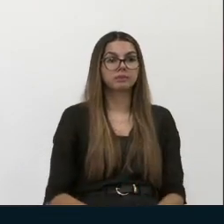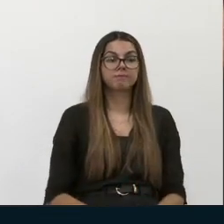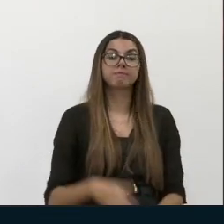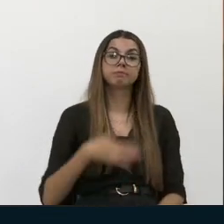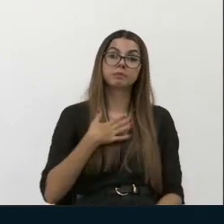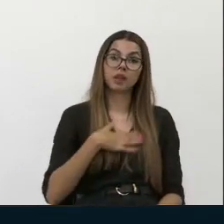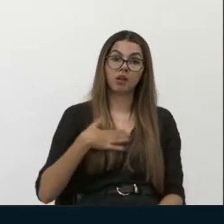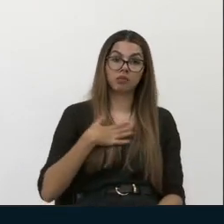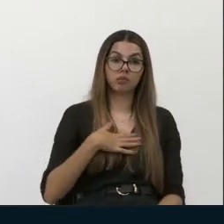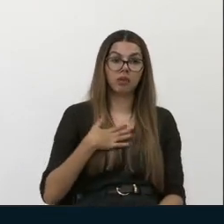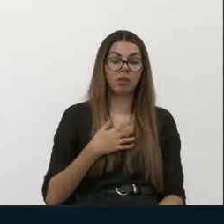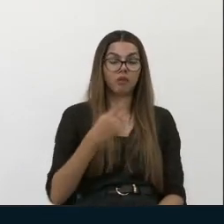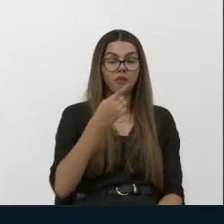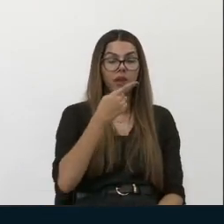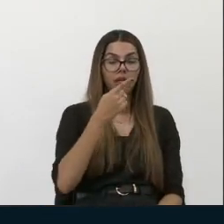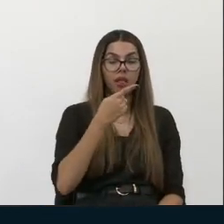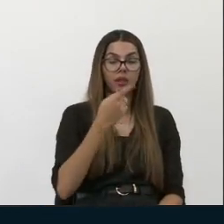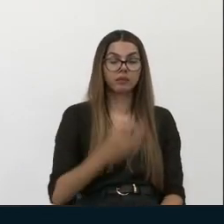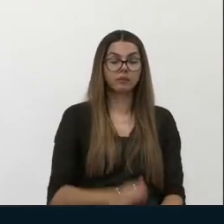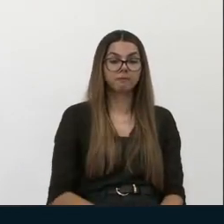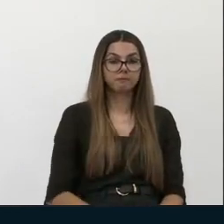Gostaria também de falar...